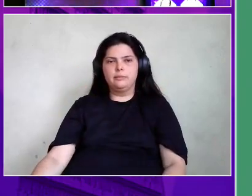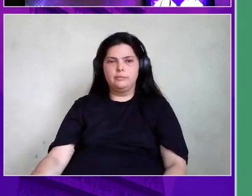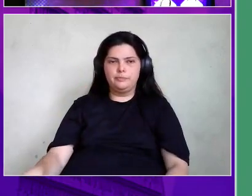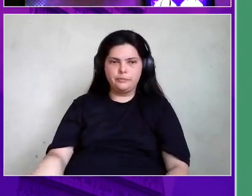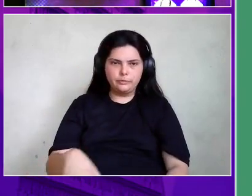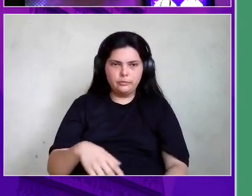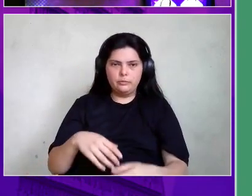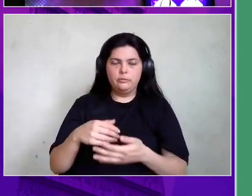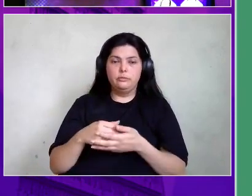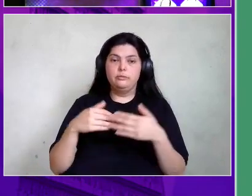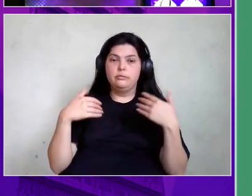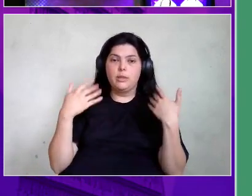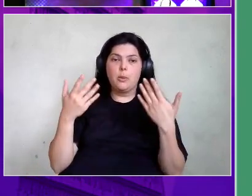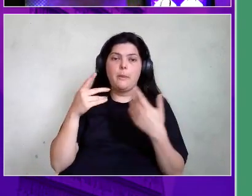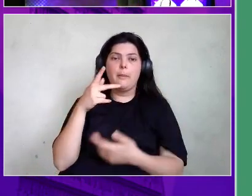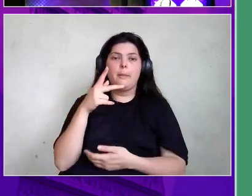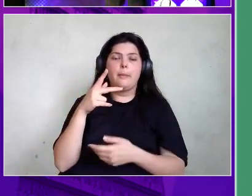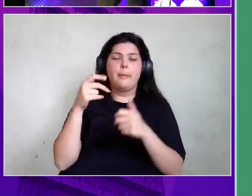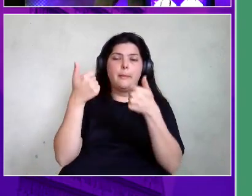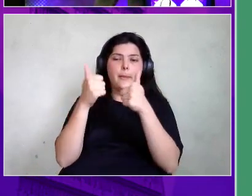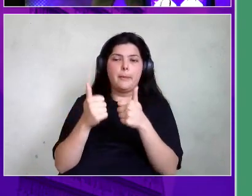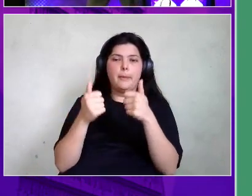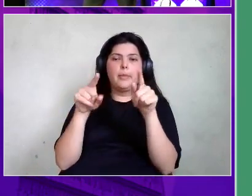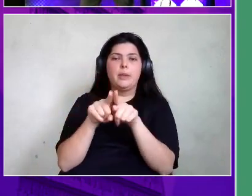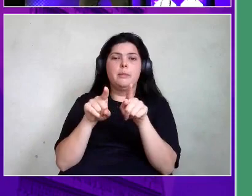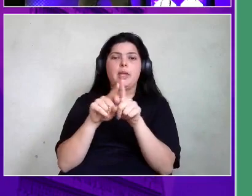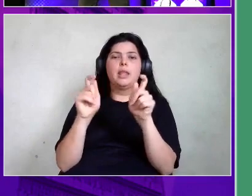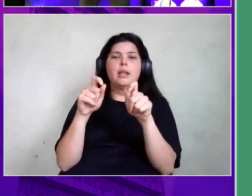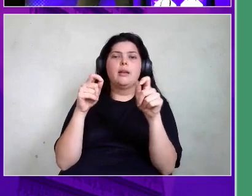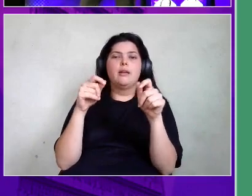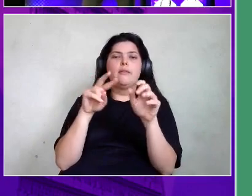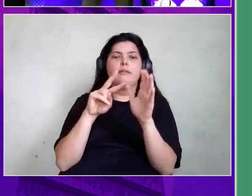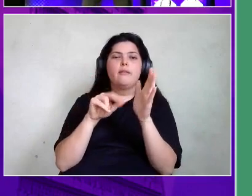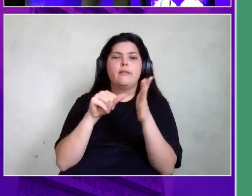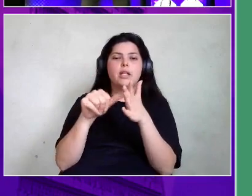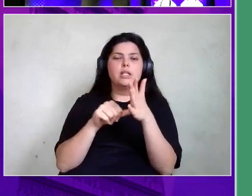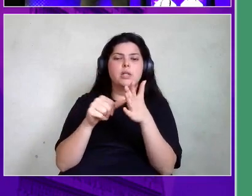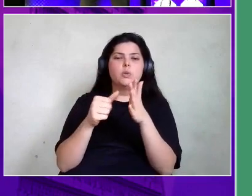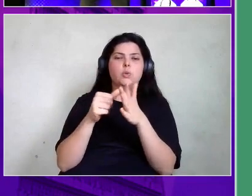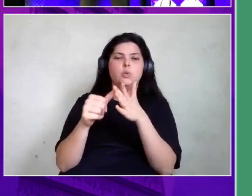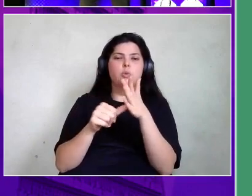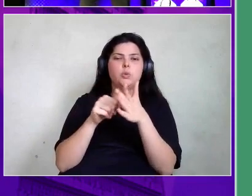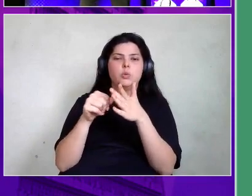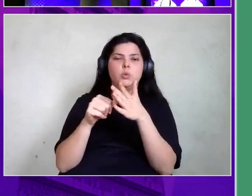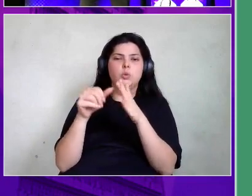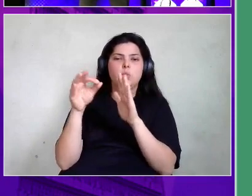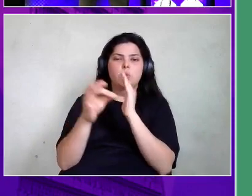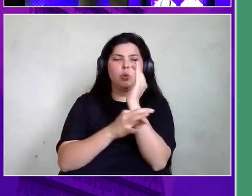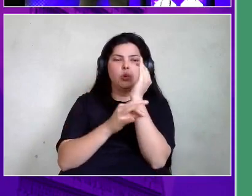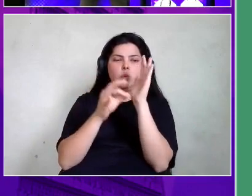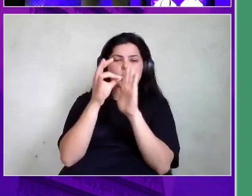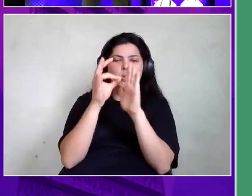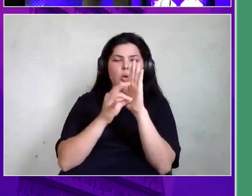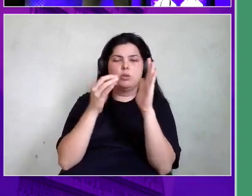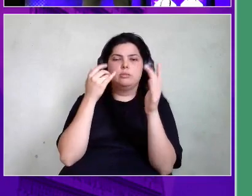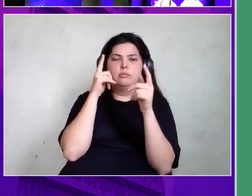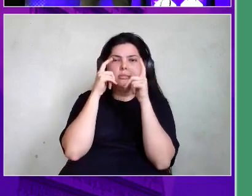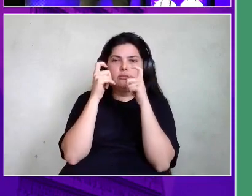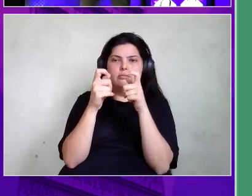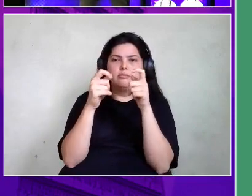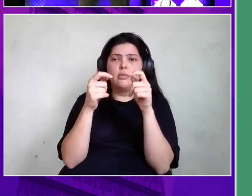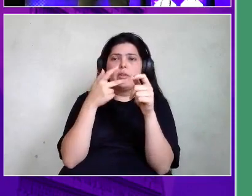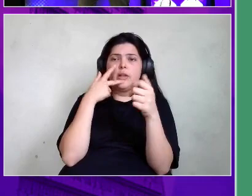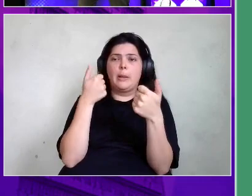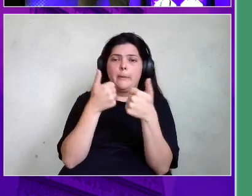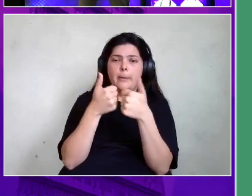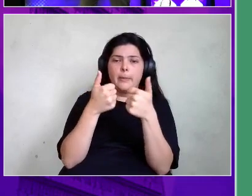Bom, os pipelines podem ser versionados junto ao código, que é uma outra coisa bem interessante também. Assim como a gente traz para próximo do código o